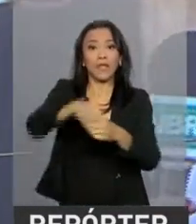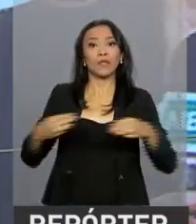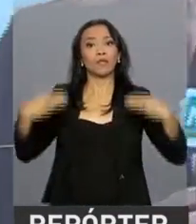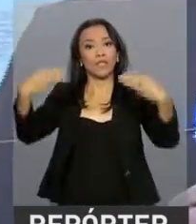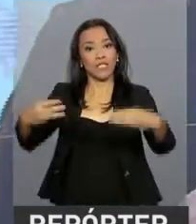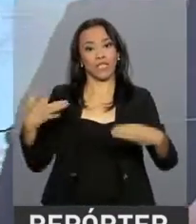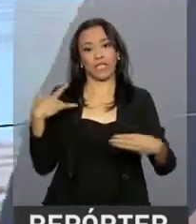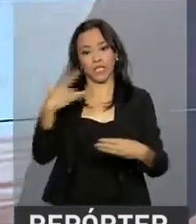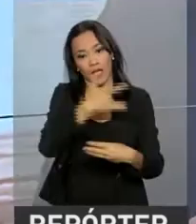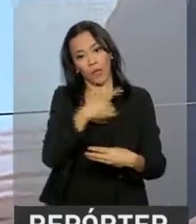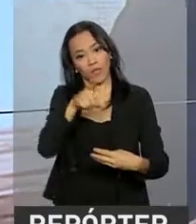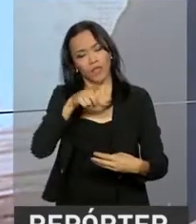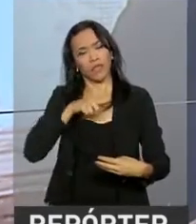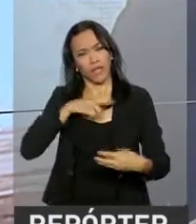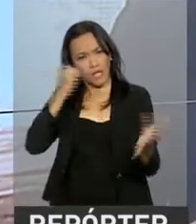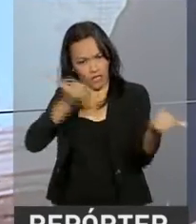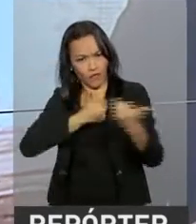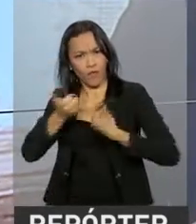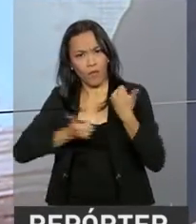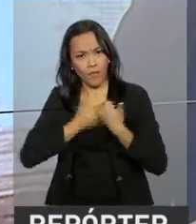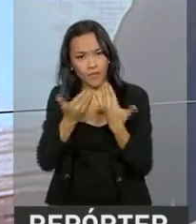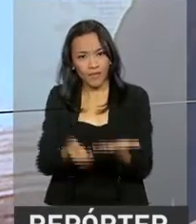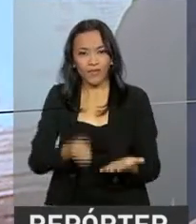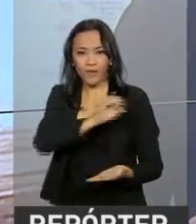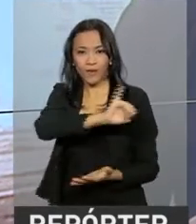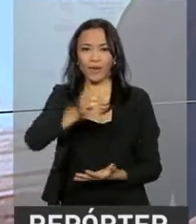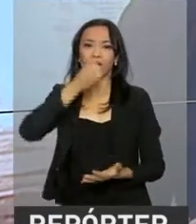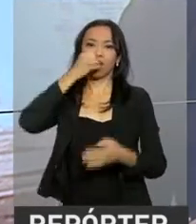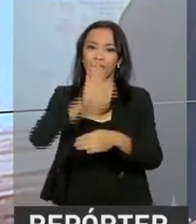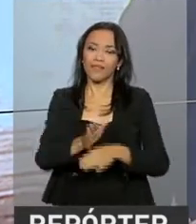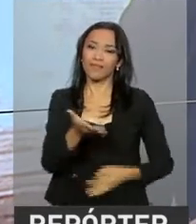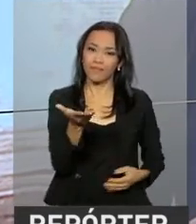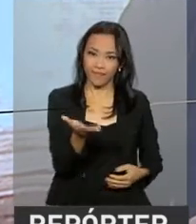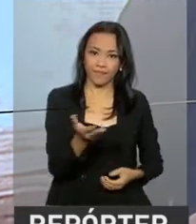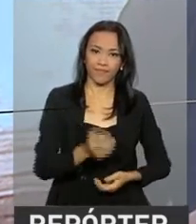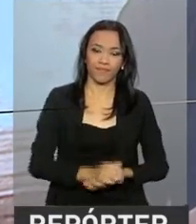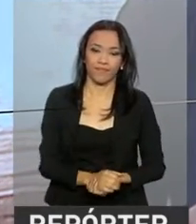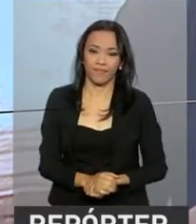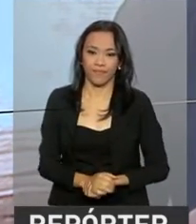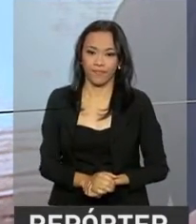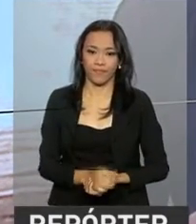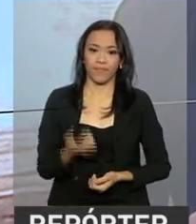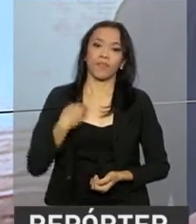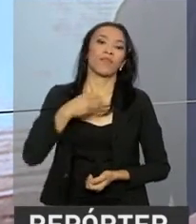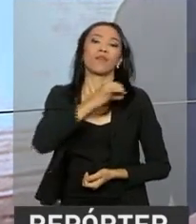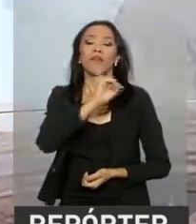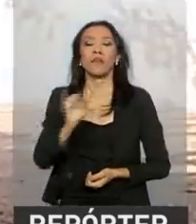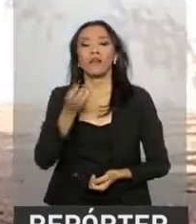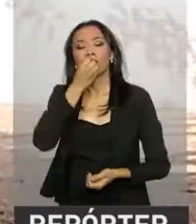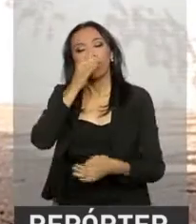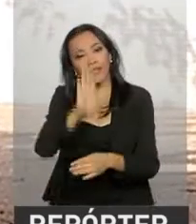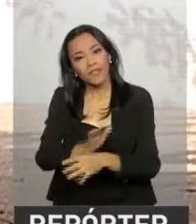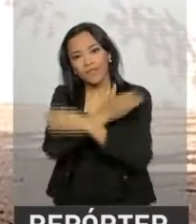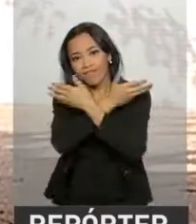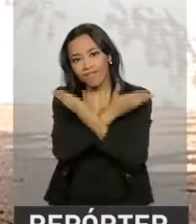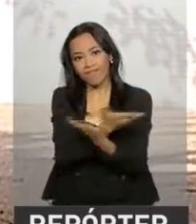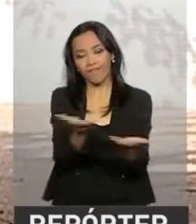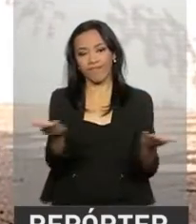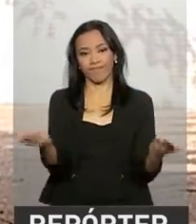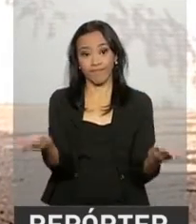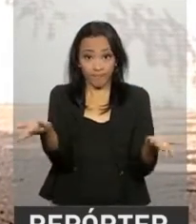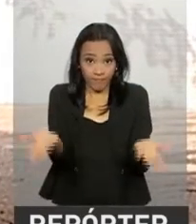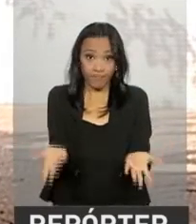aqui no telão e tem as informações para a gente. Oi, Gabi, bom dia. Oi, Leandro, bom dia, um bom dia a todos.